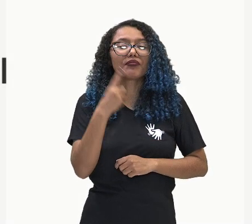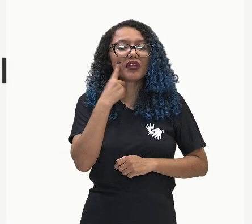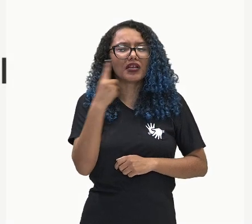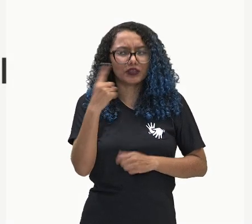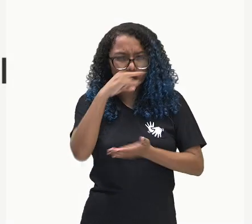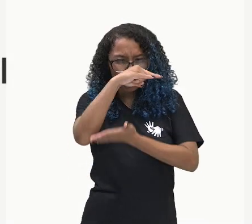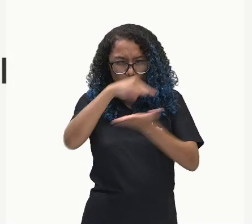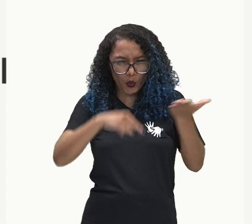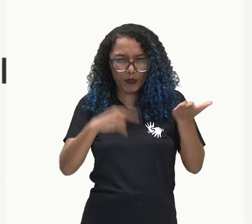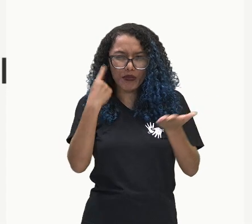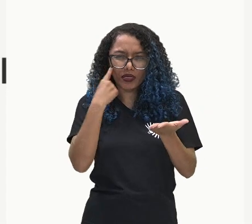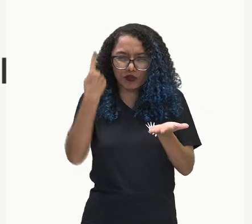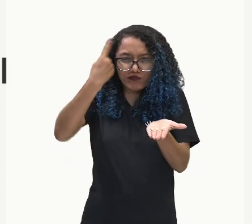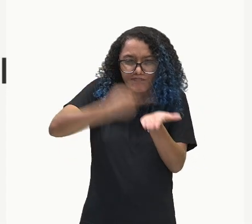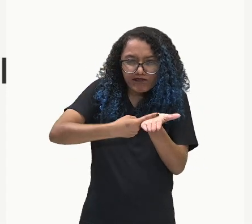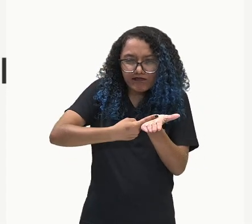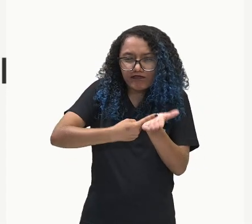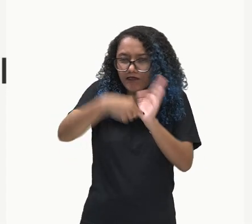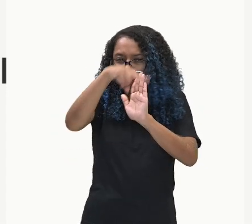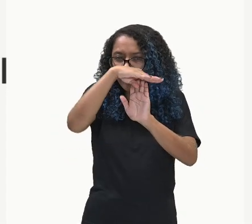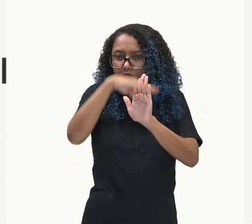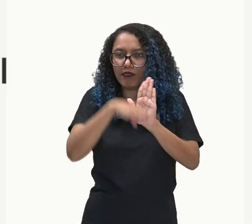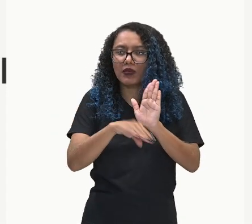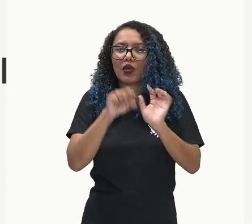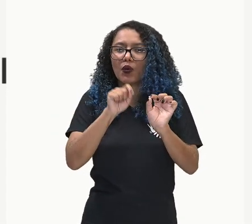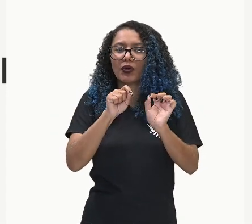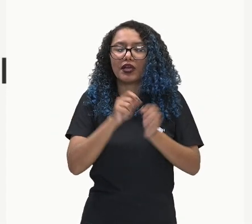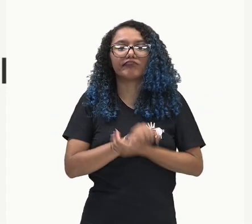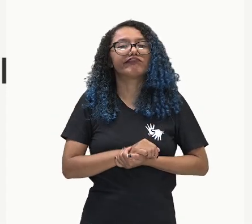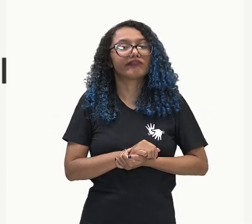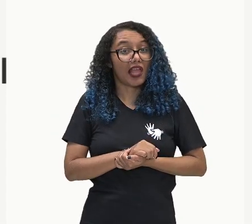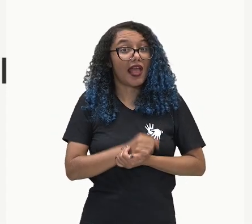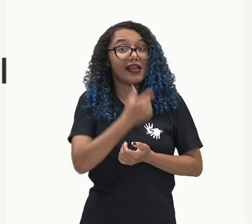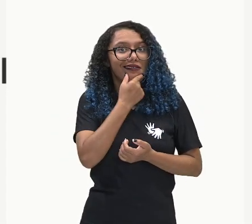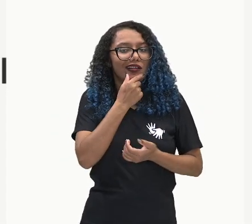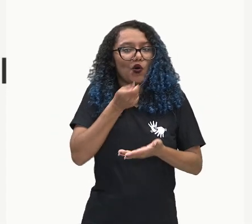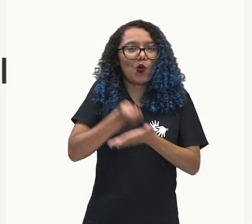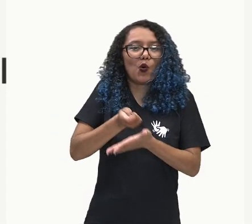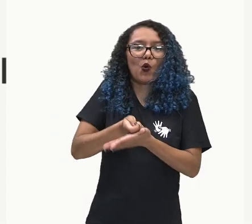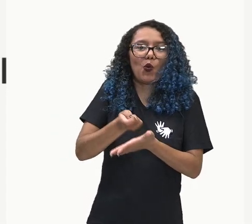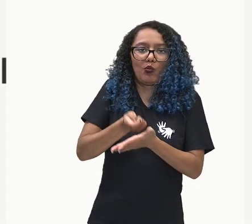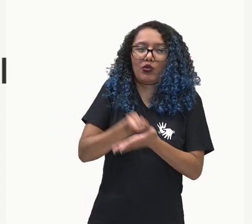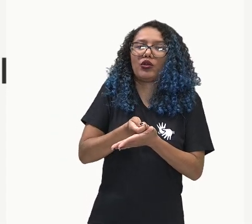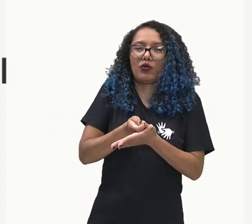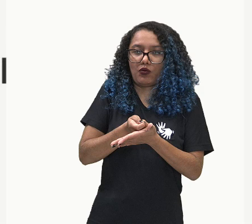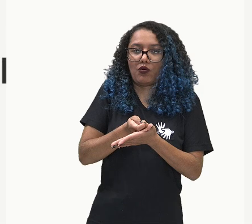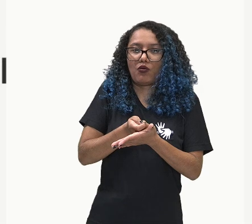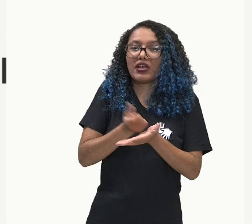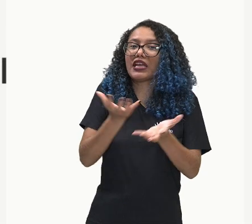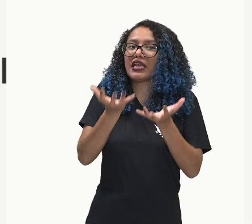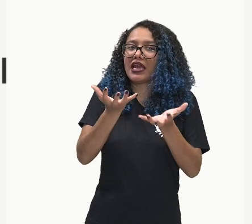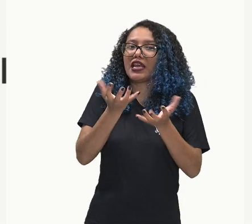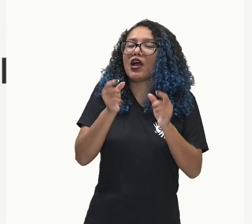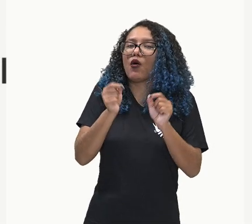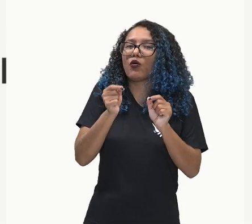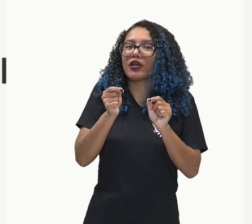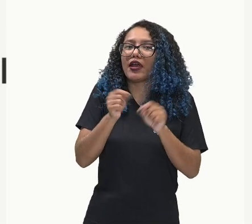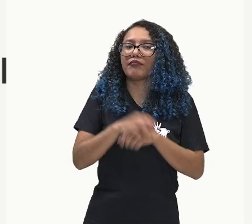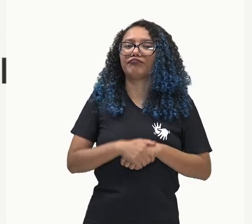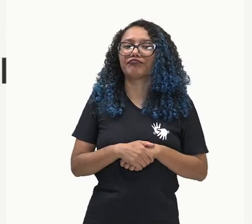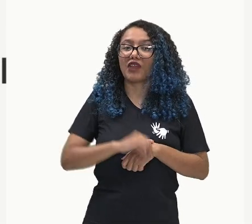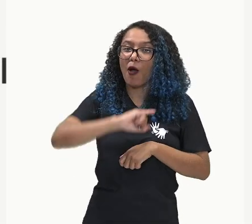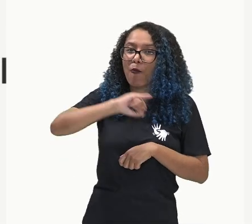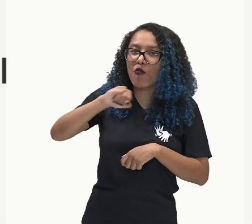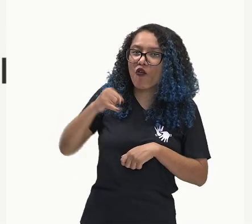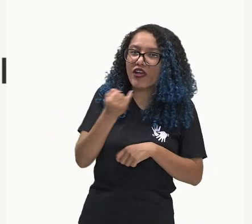aqui, ó. Obviamente foi uma pressão inglesa que queria um mercado consumidor aqui do Brasil para si, mas